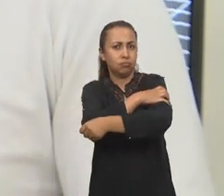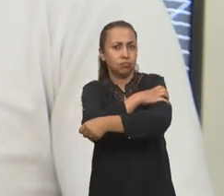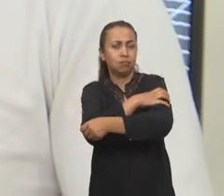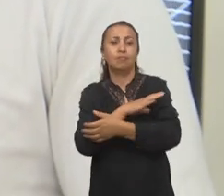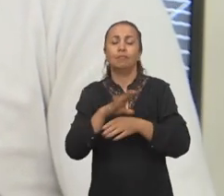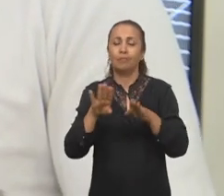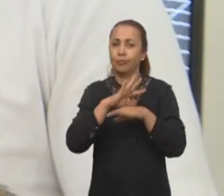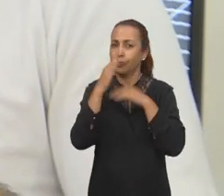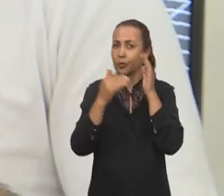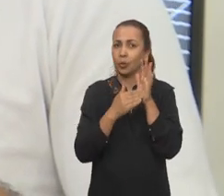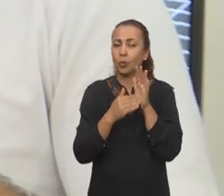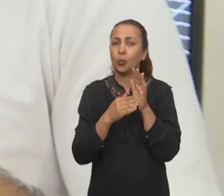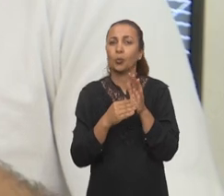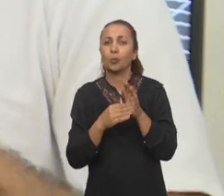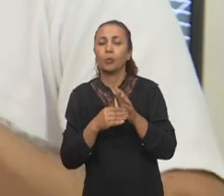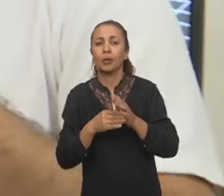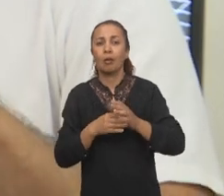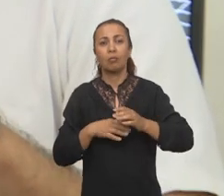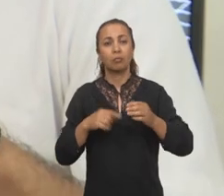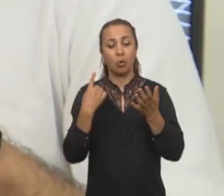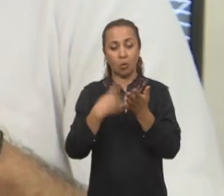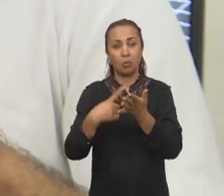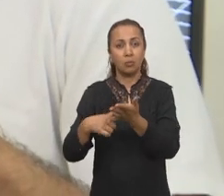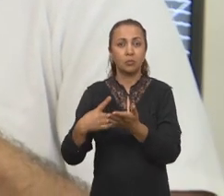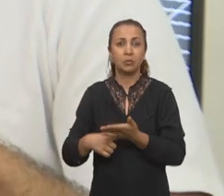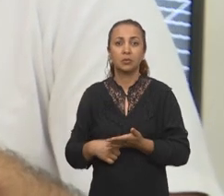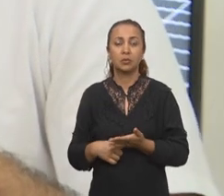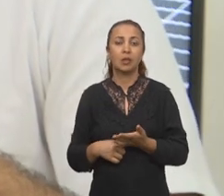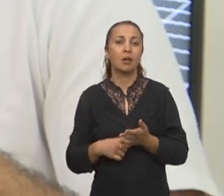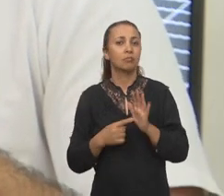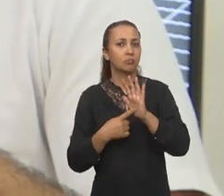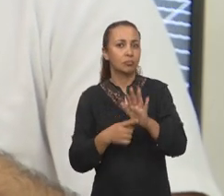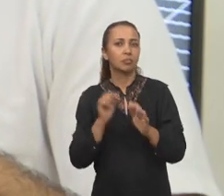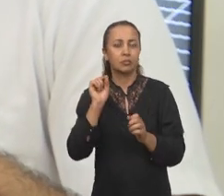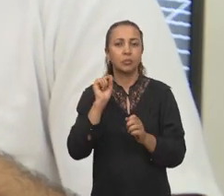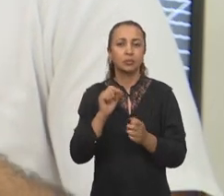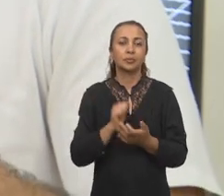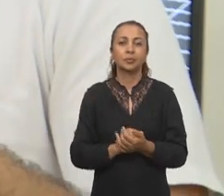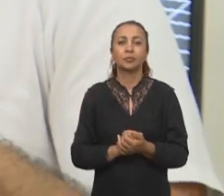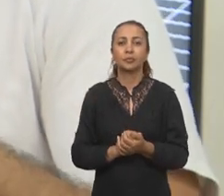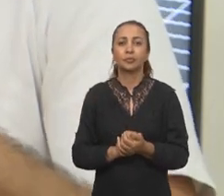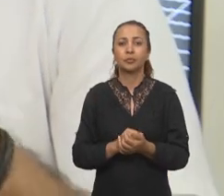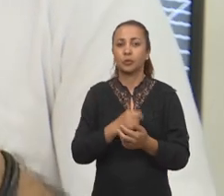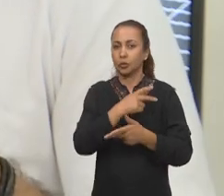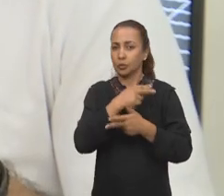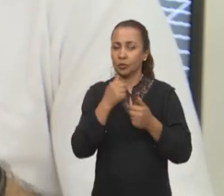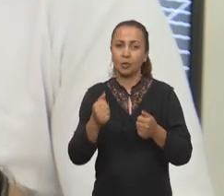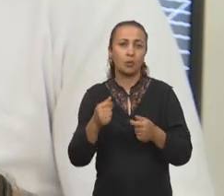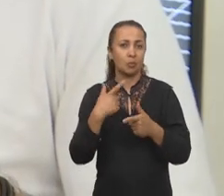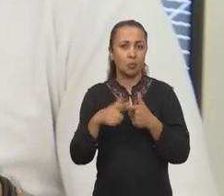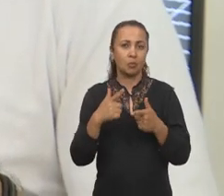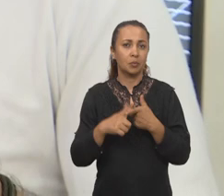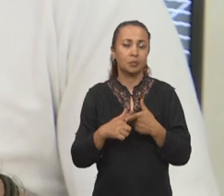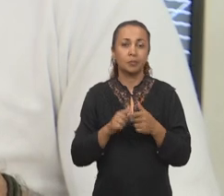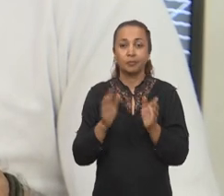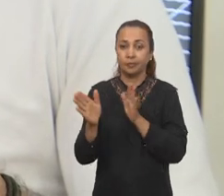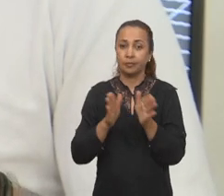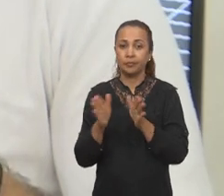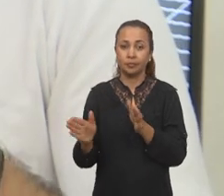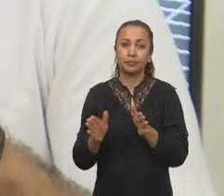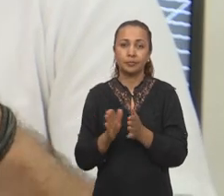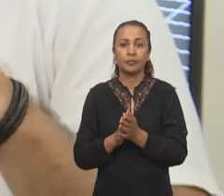isso tudo são são impugnação são indicativos de diversos problemas entre